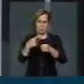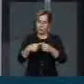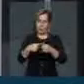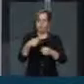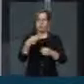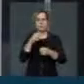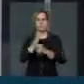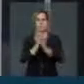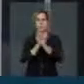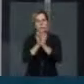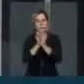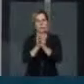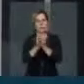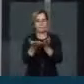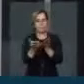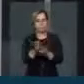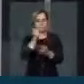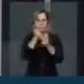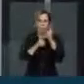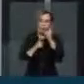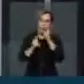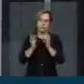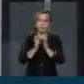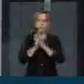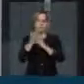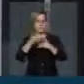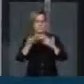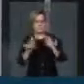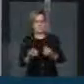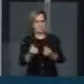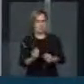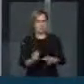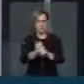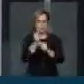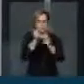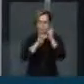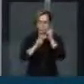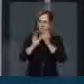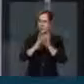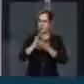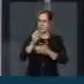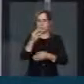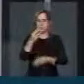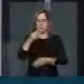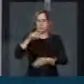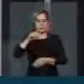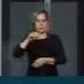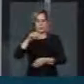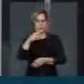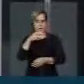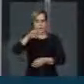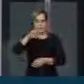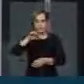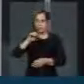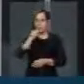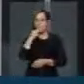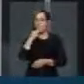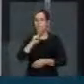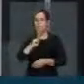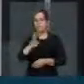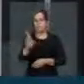conseguiram e por esse recurso que estamos gastando 39 390 milhões